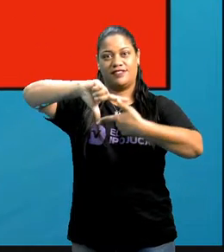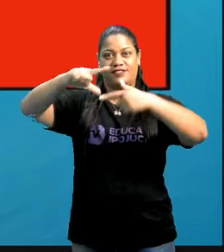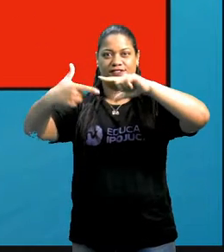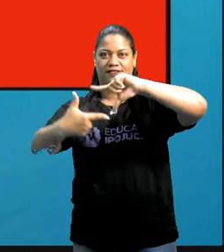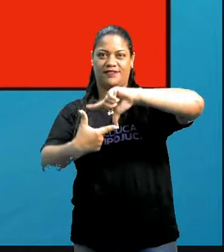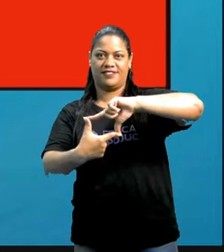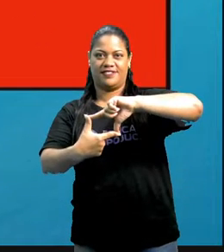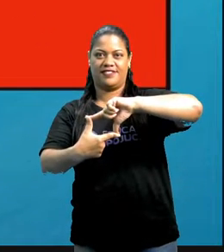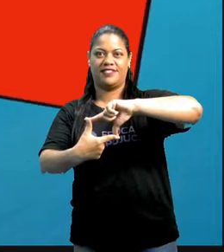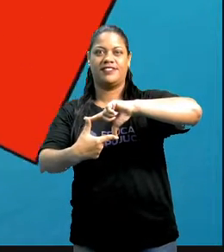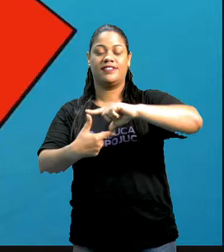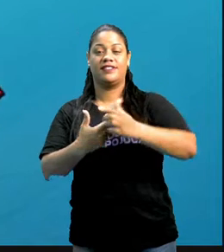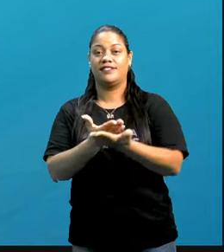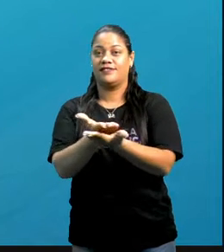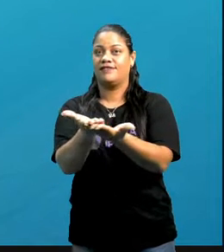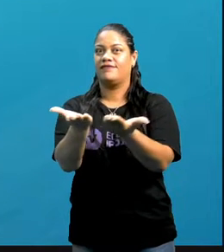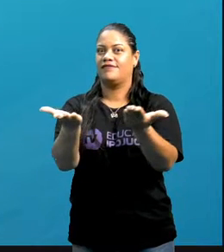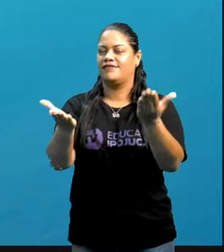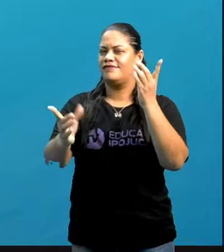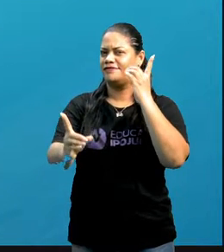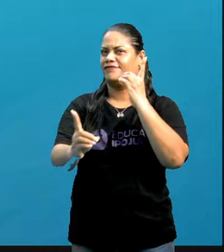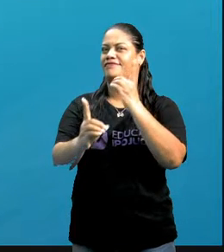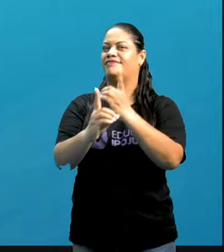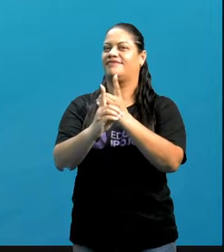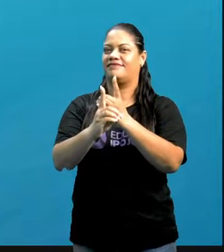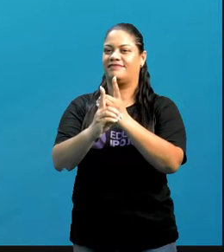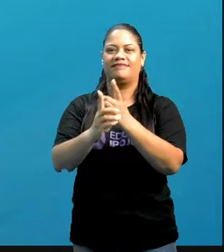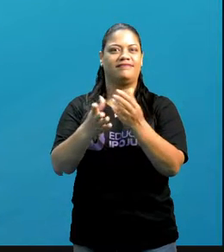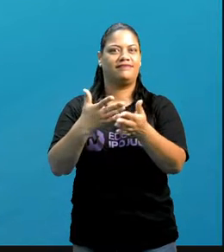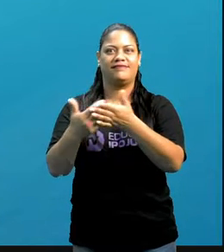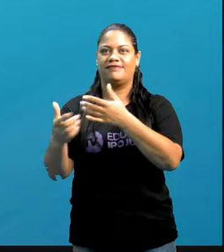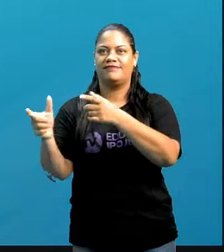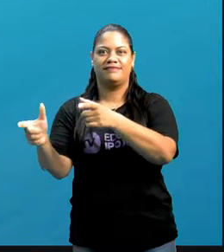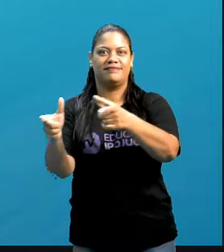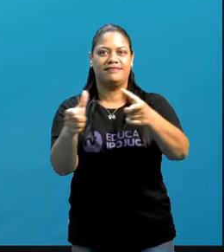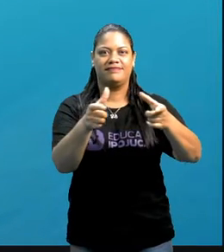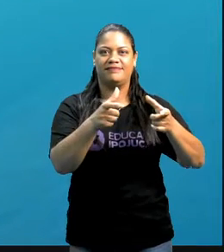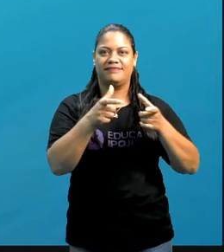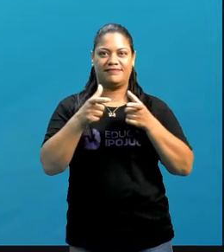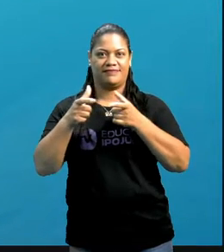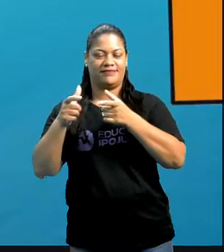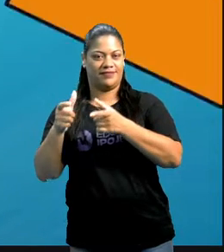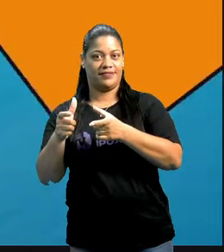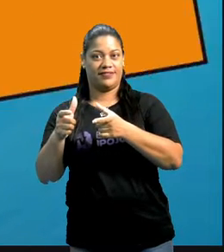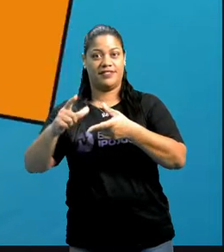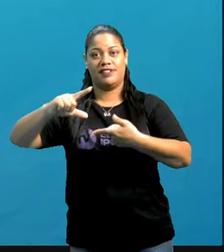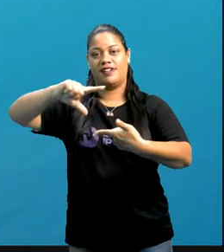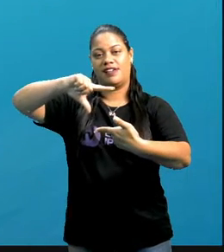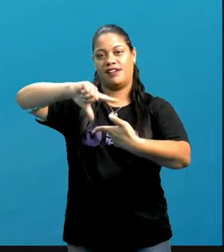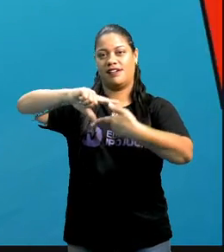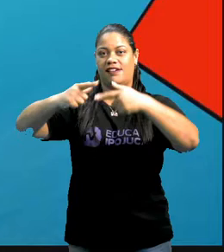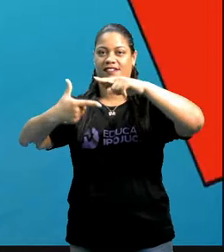geométricas, você vai nos encontrar em todo lugar. Somos formas